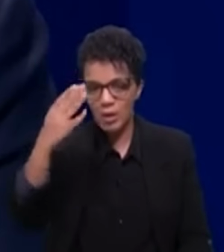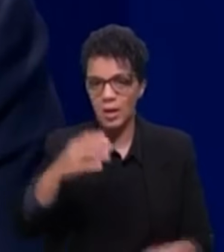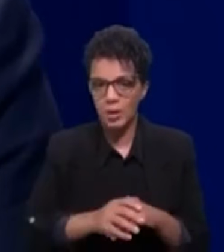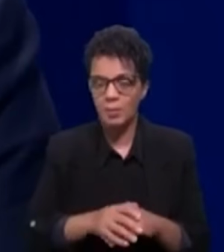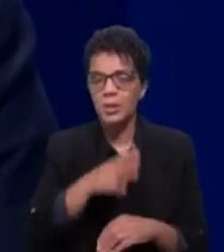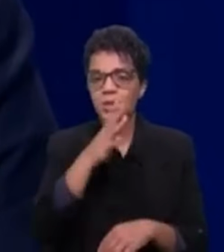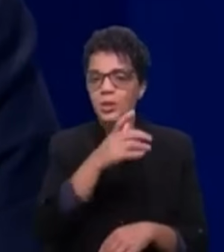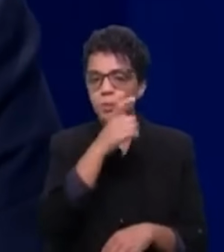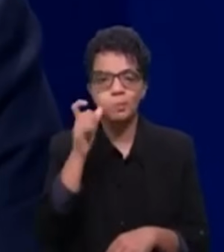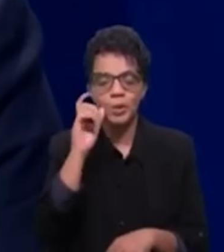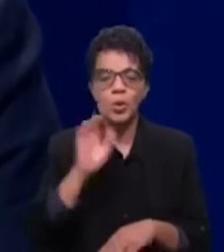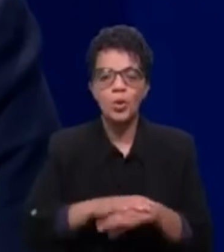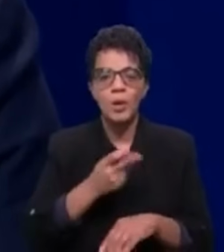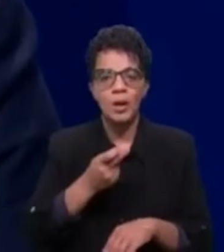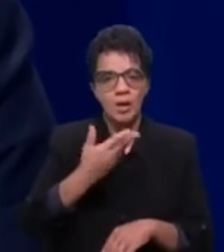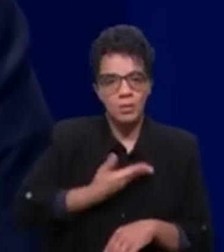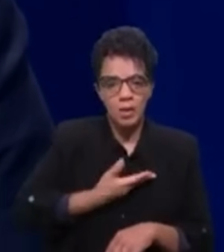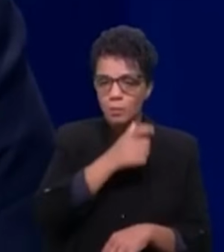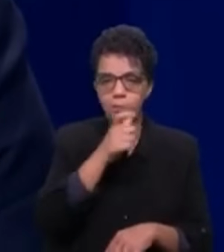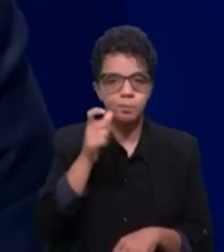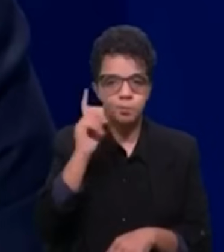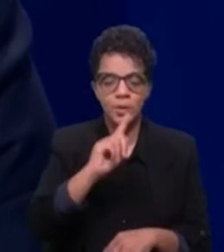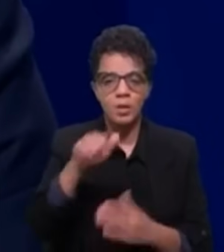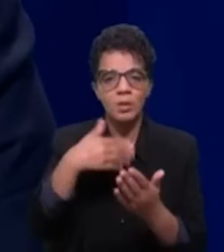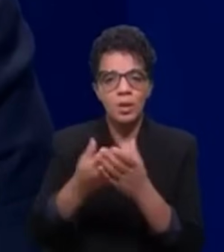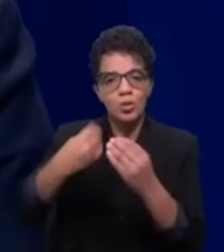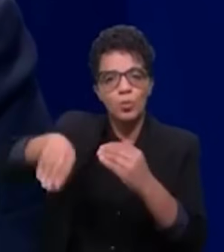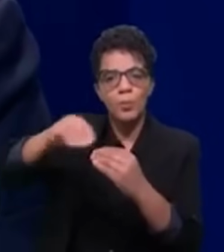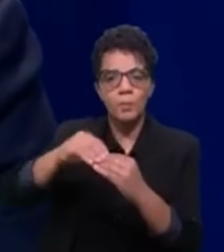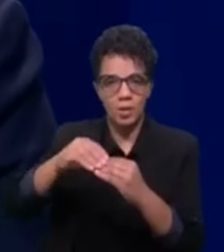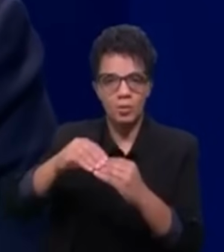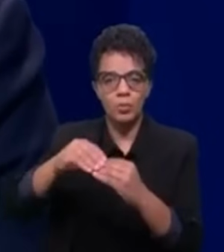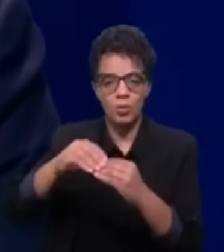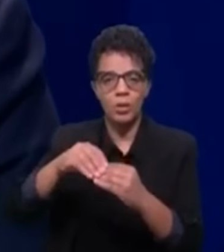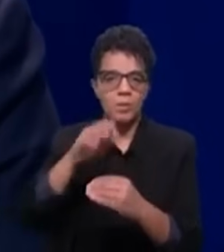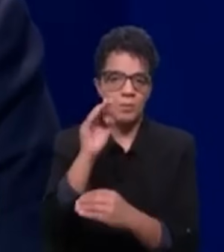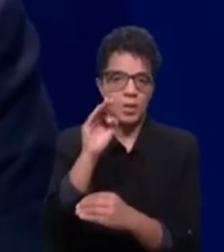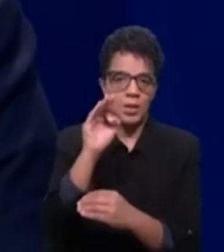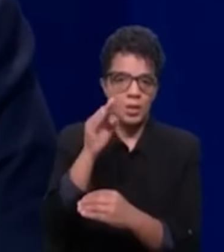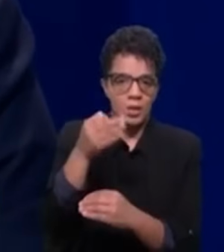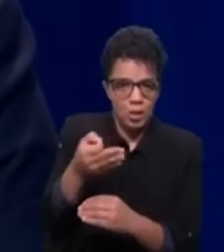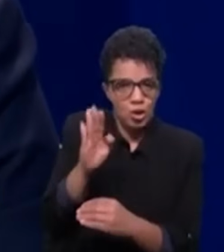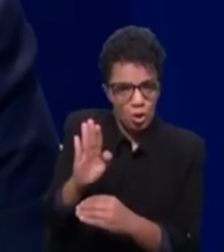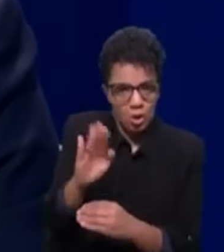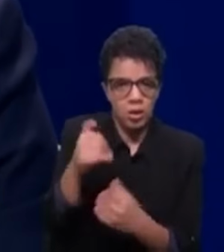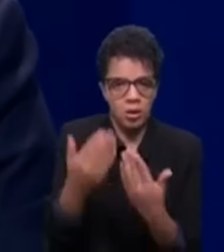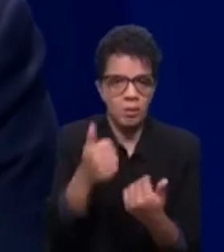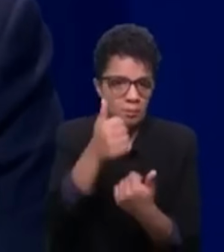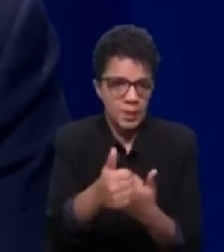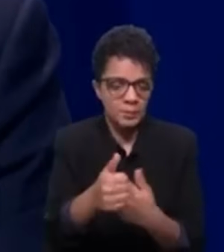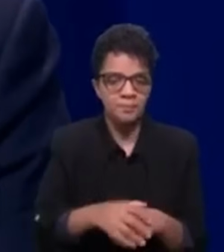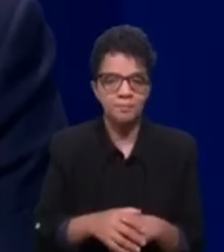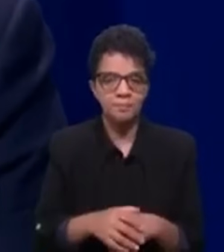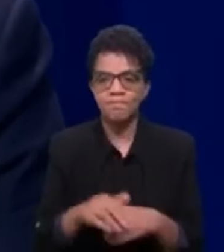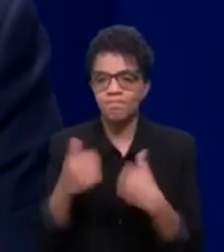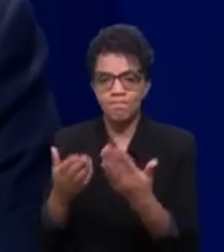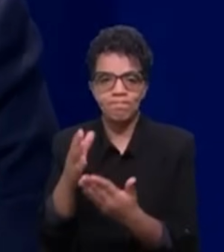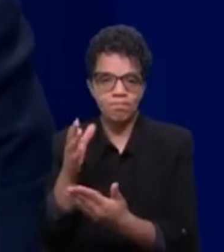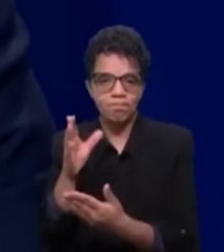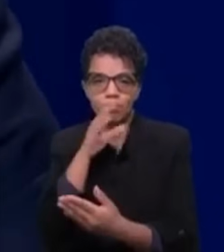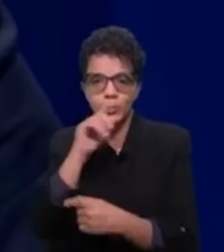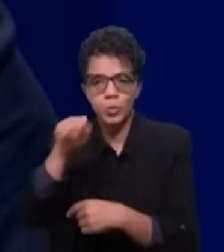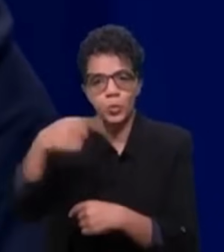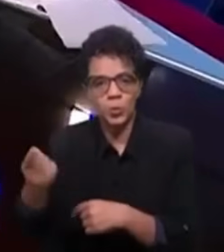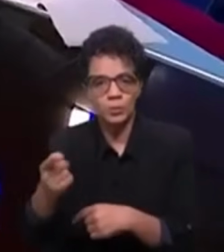saber isto que a AD não se comprometia atribuir o suplemento que foi atribuído à polícia judiciária e bem e às Forças de segurança restantes